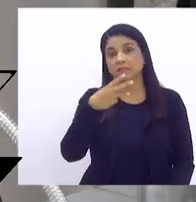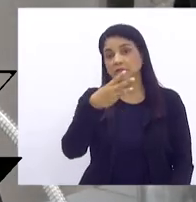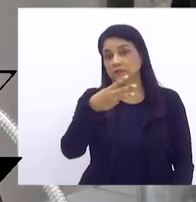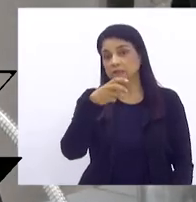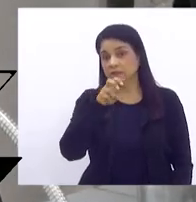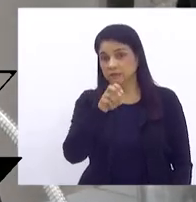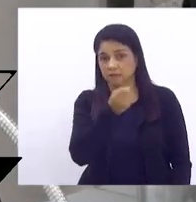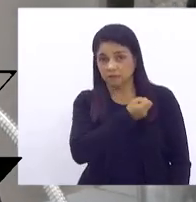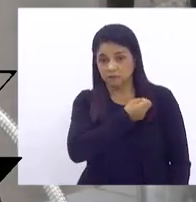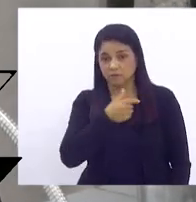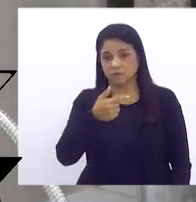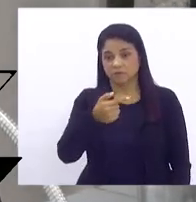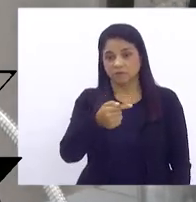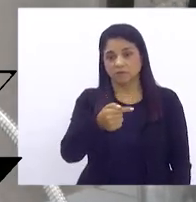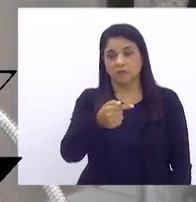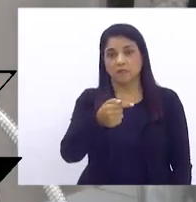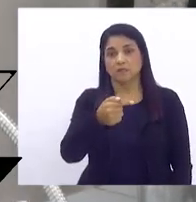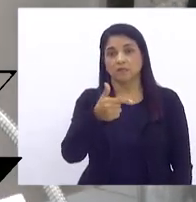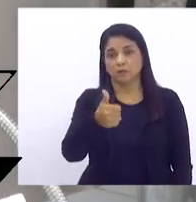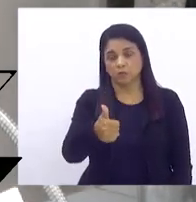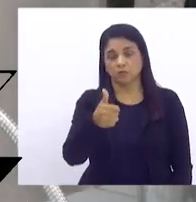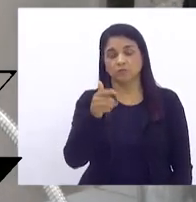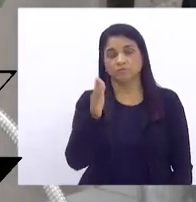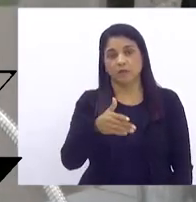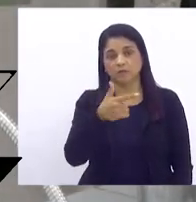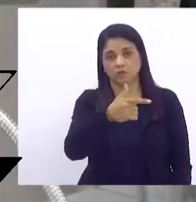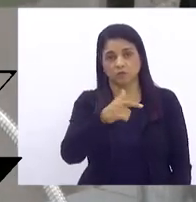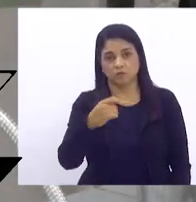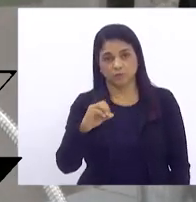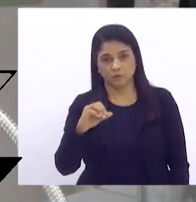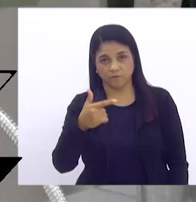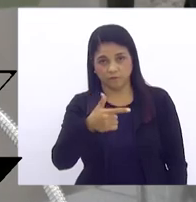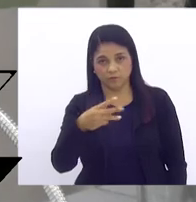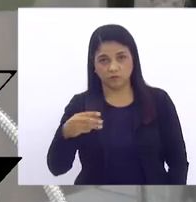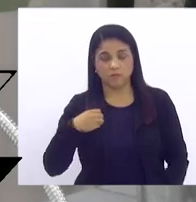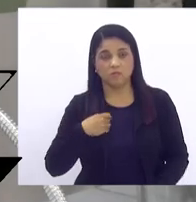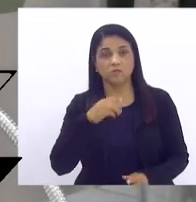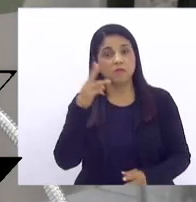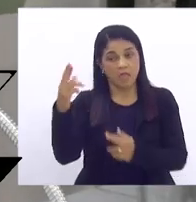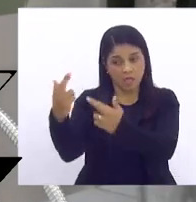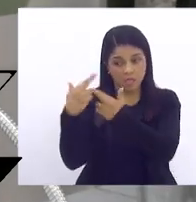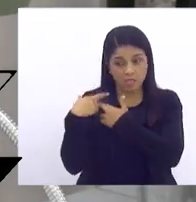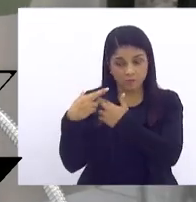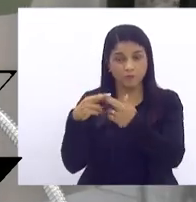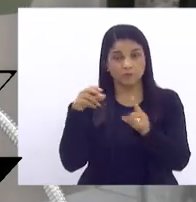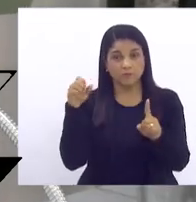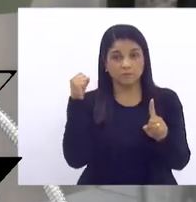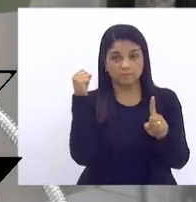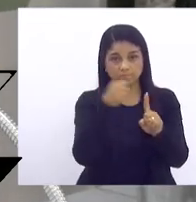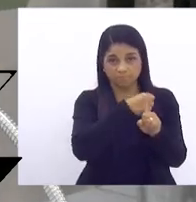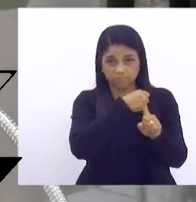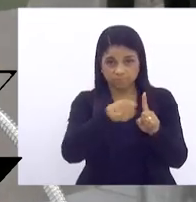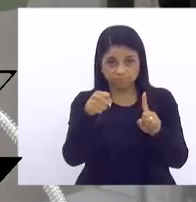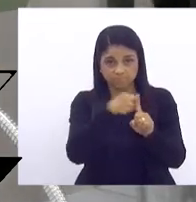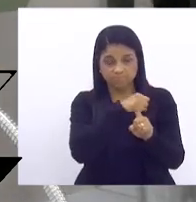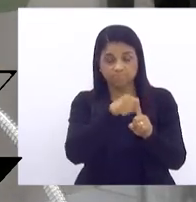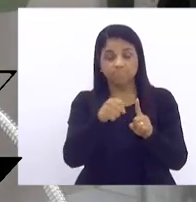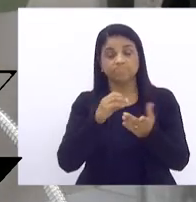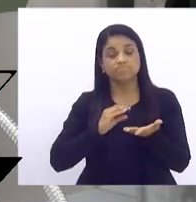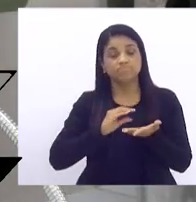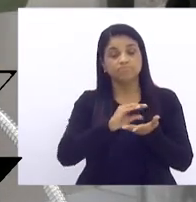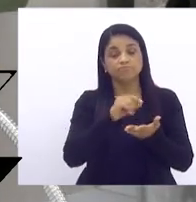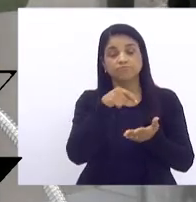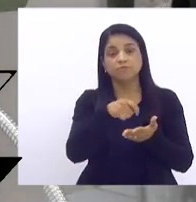PL 71 de 23, de autoria da deputada Verônica Lima, que dispõe sobre a responsabilidade do agressor pelo ressarcimento dos custos relacionados